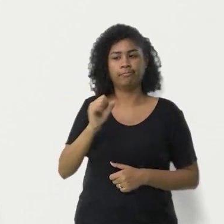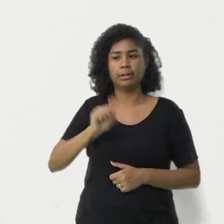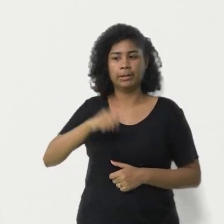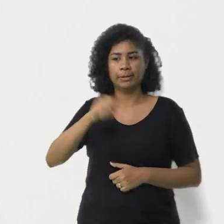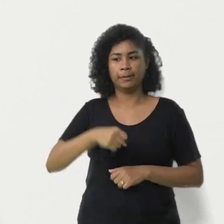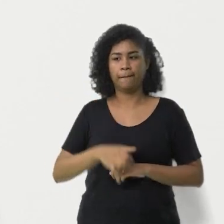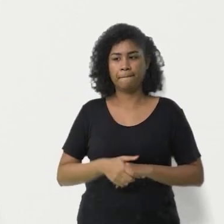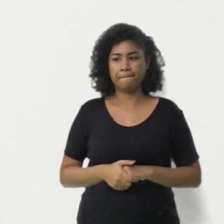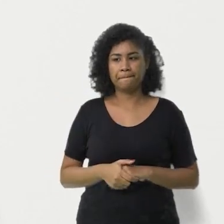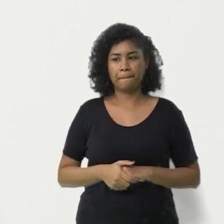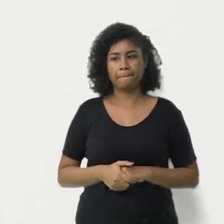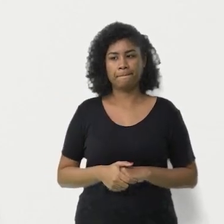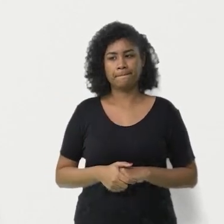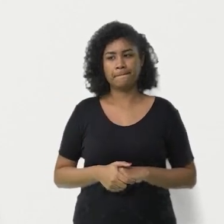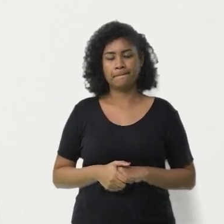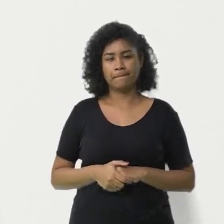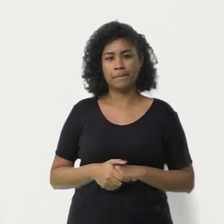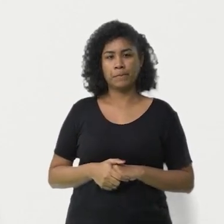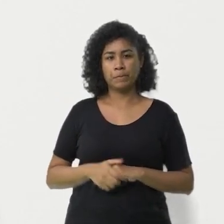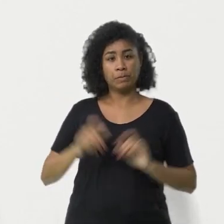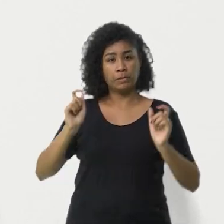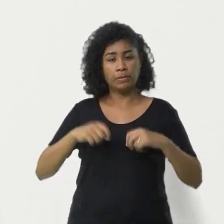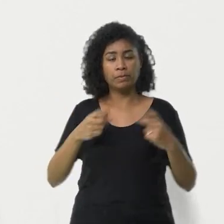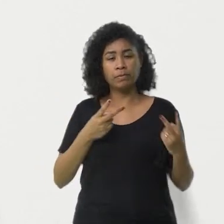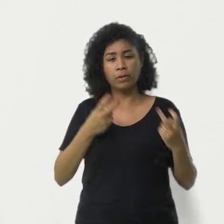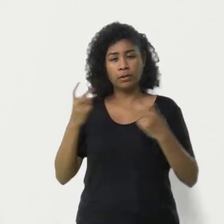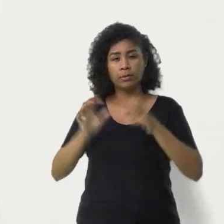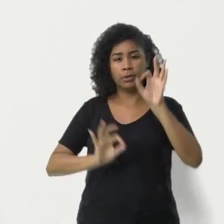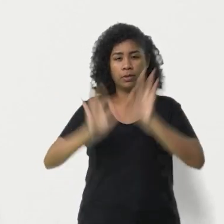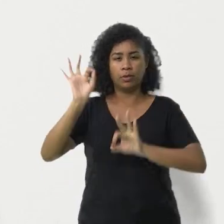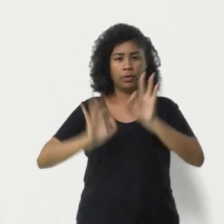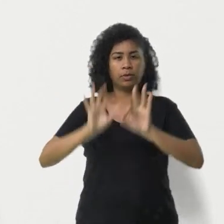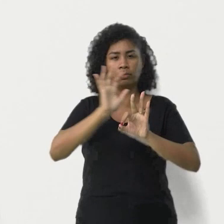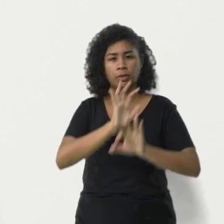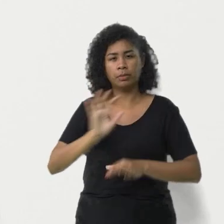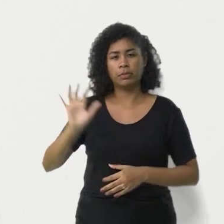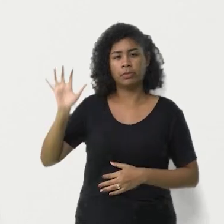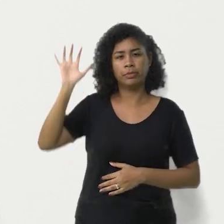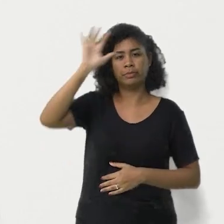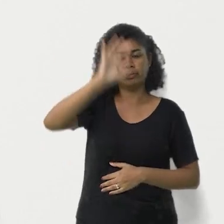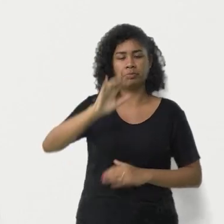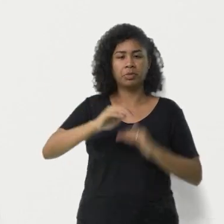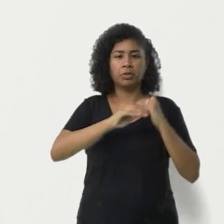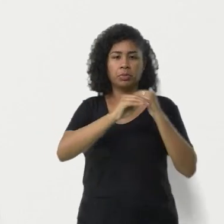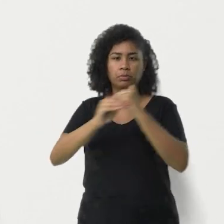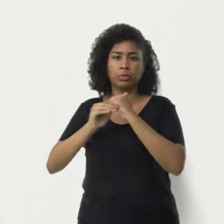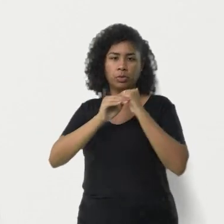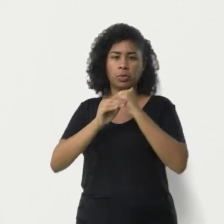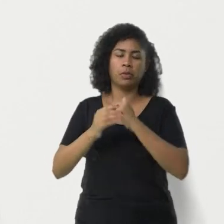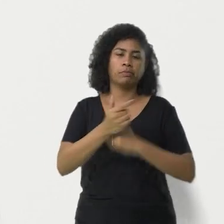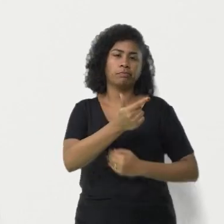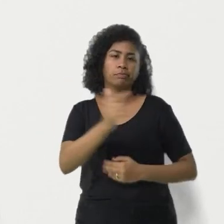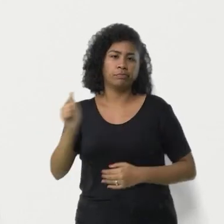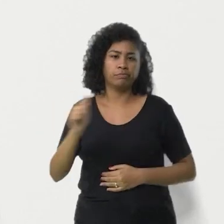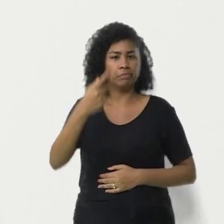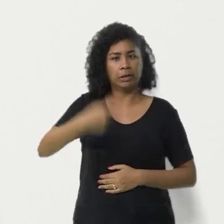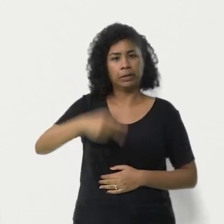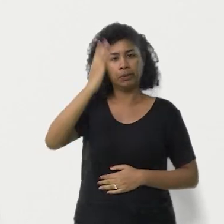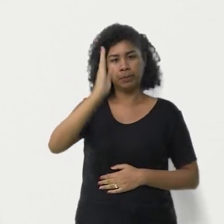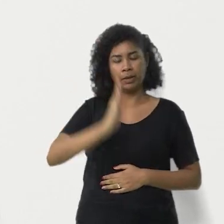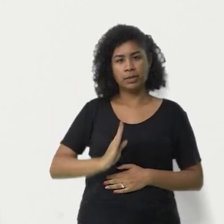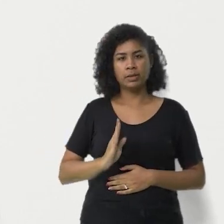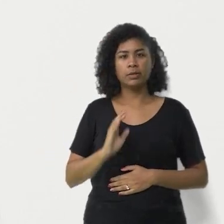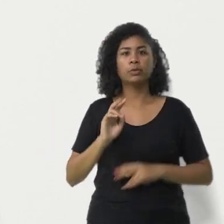tá? Então, a gente verifica também essa distribuição que acaba ocorrendo de forma irregular entre as regiões brasileiras em